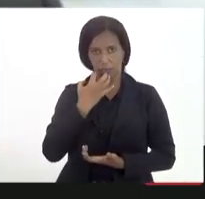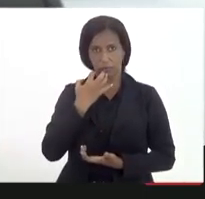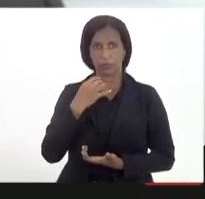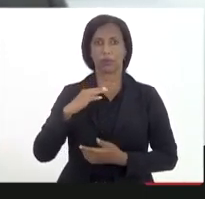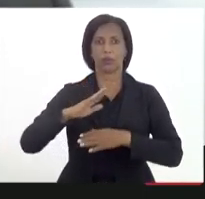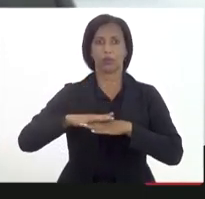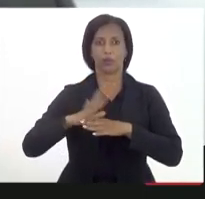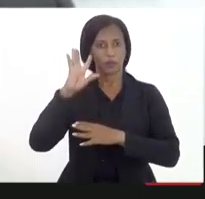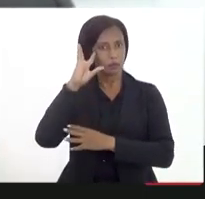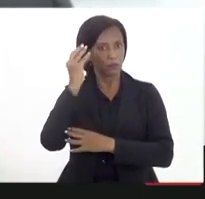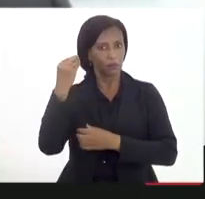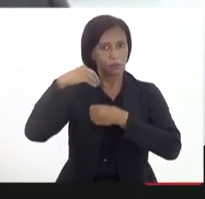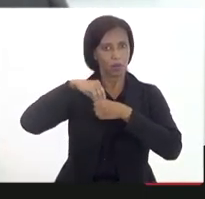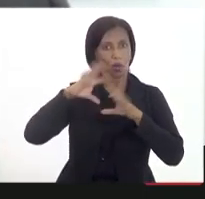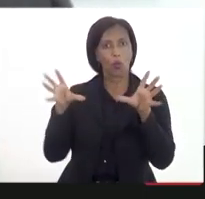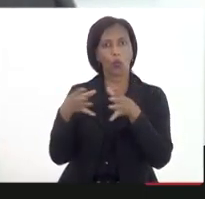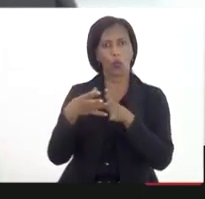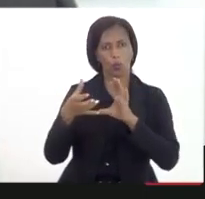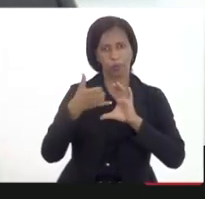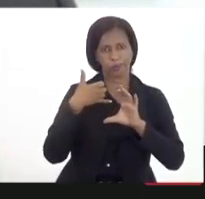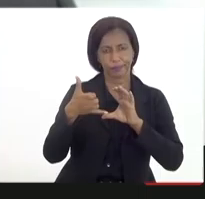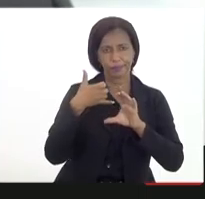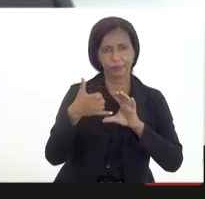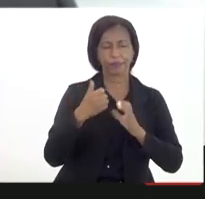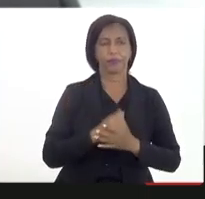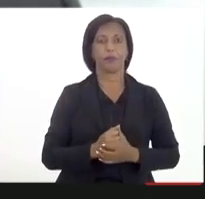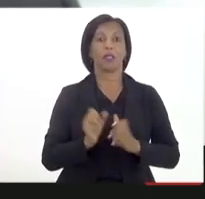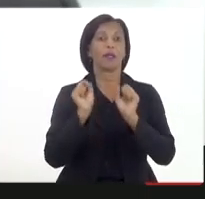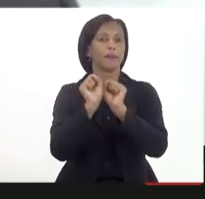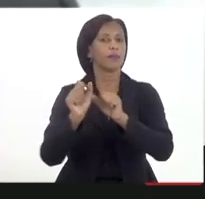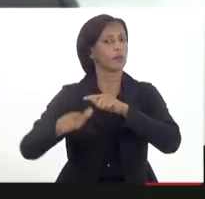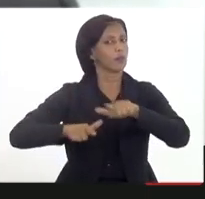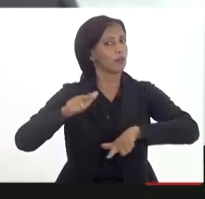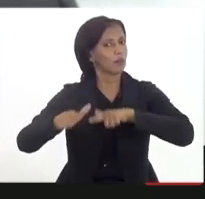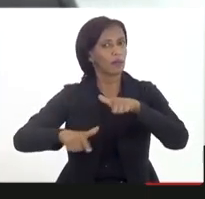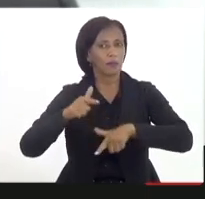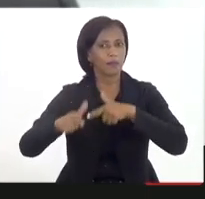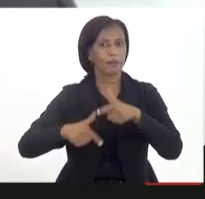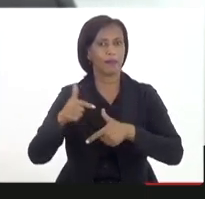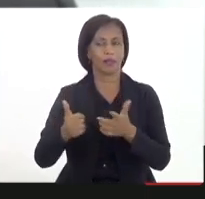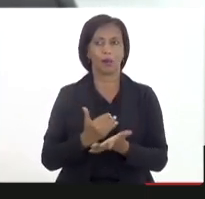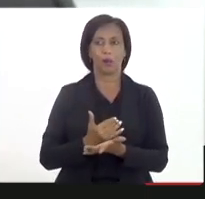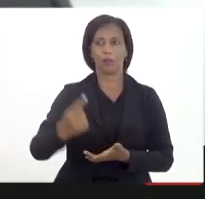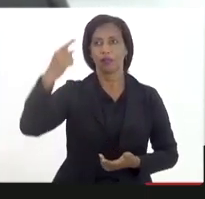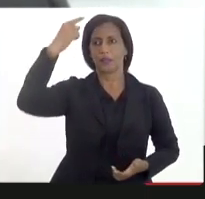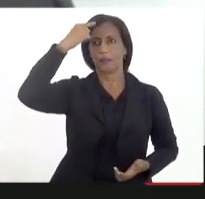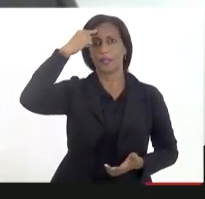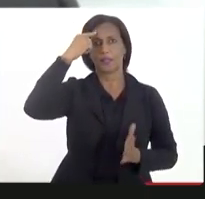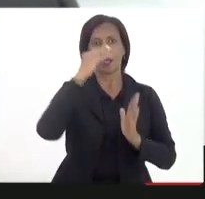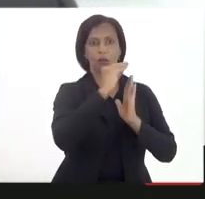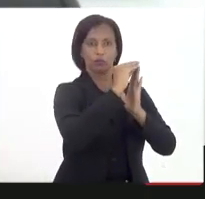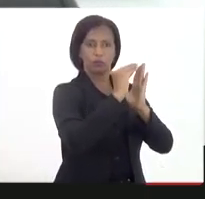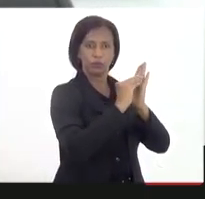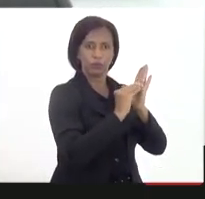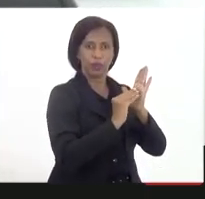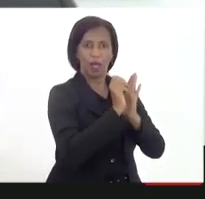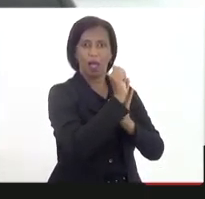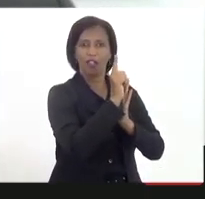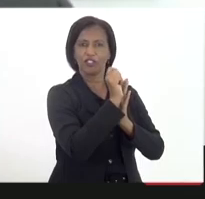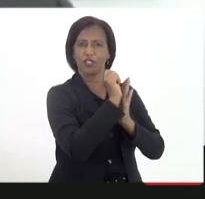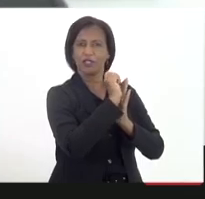nossas decisões internas um grupo de WhatsApp e poder trabalhar efetivamente começar a pensar numa agenda e